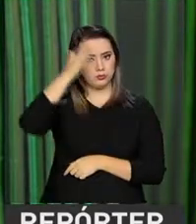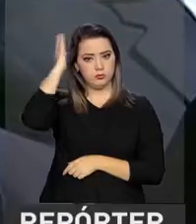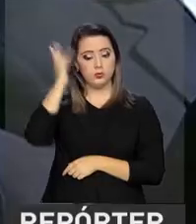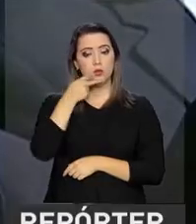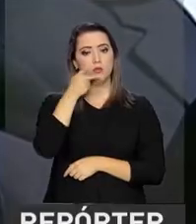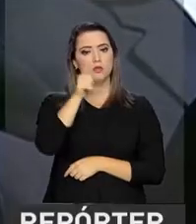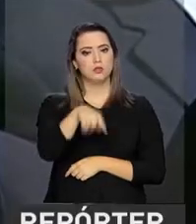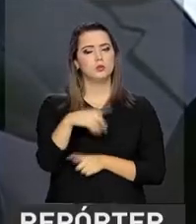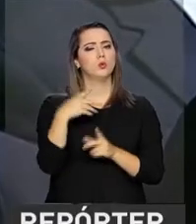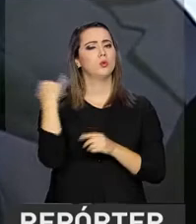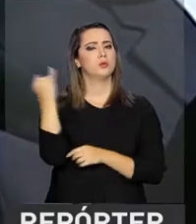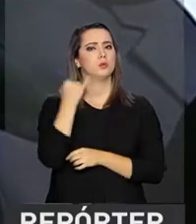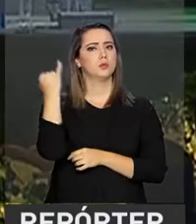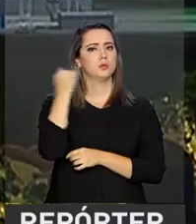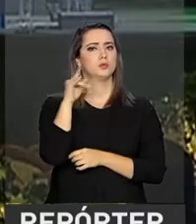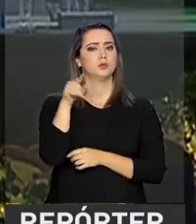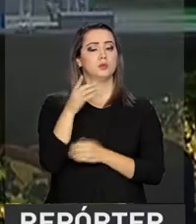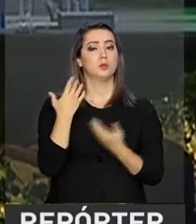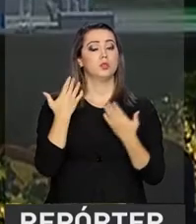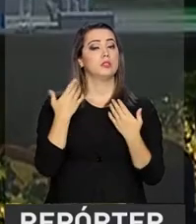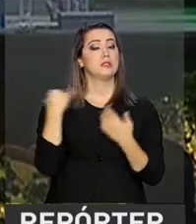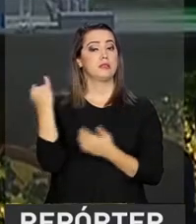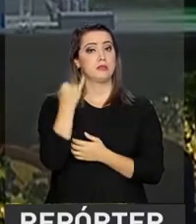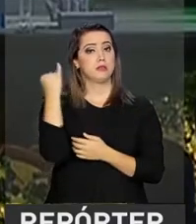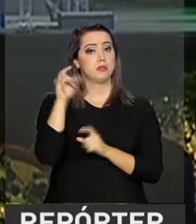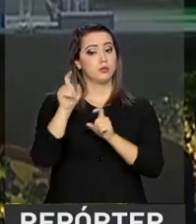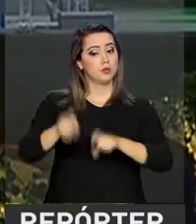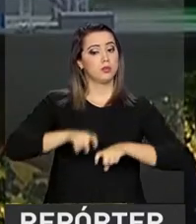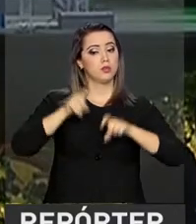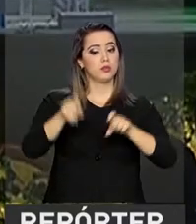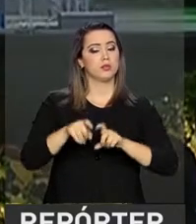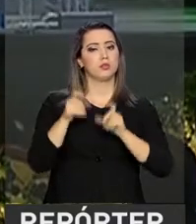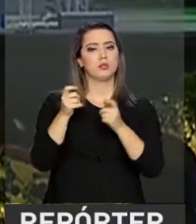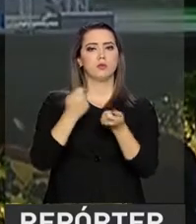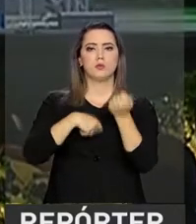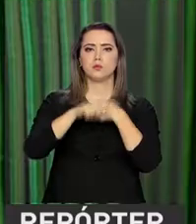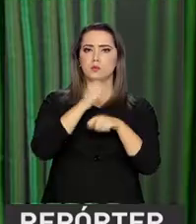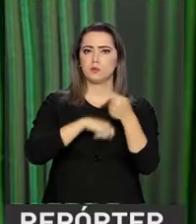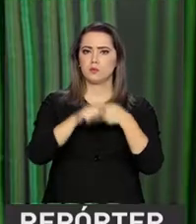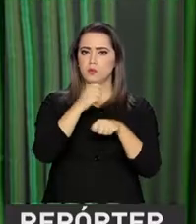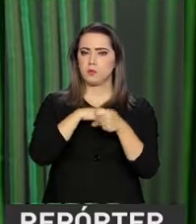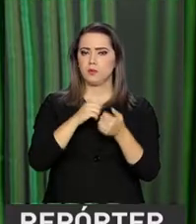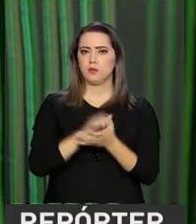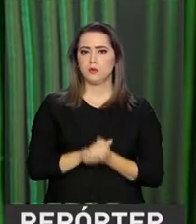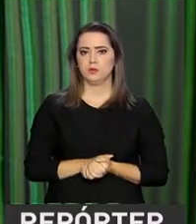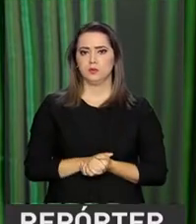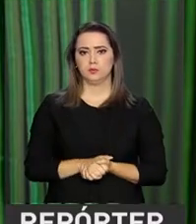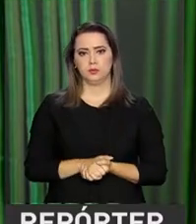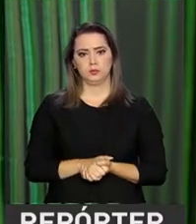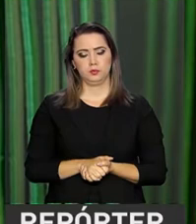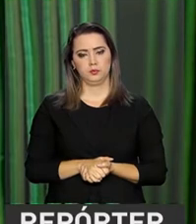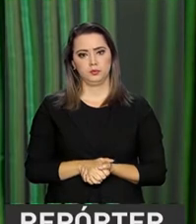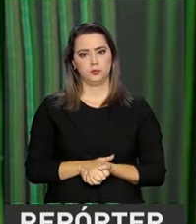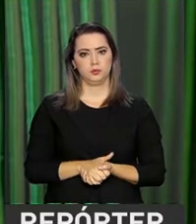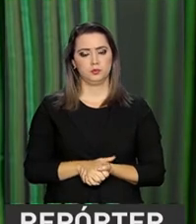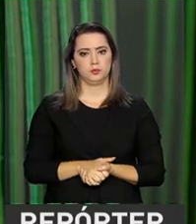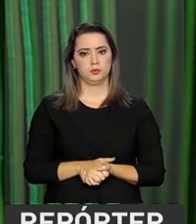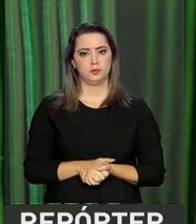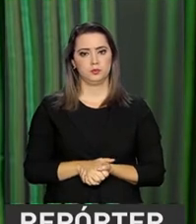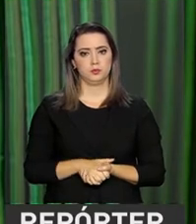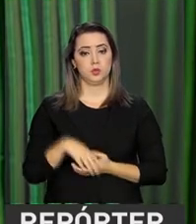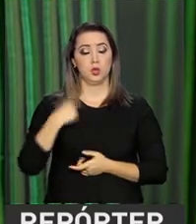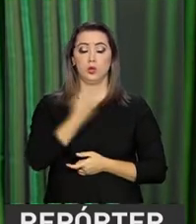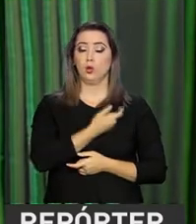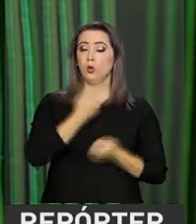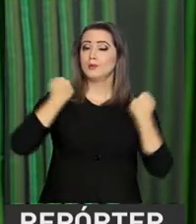posse, também destacou o peso do agronegócio na economia do país. Nós temos que ter